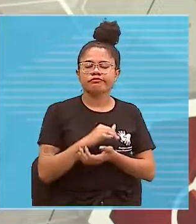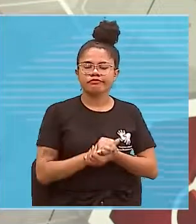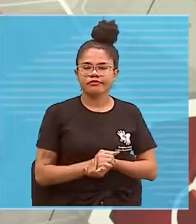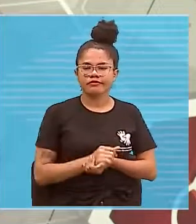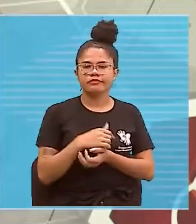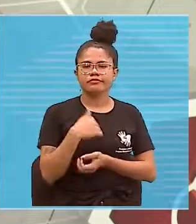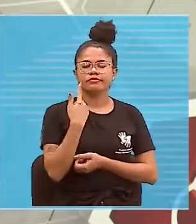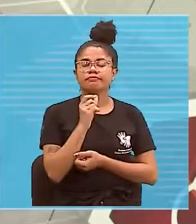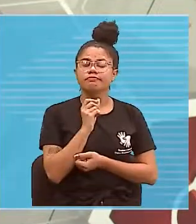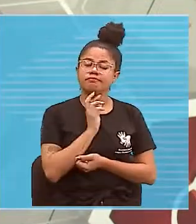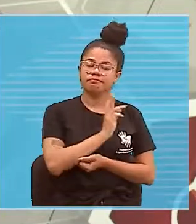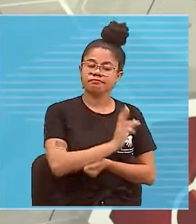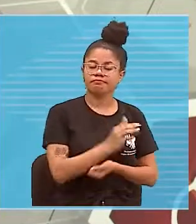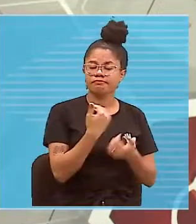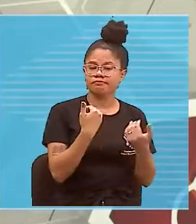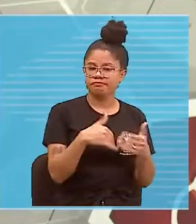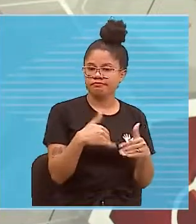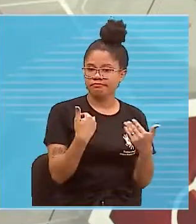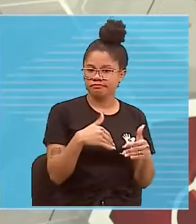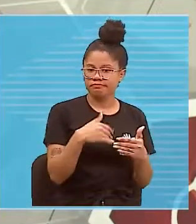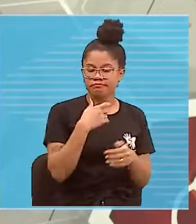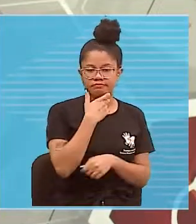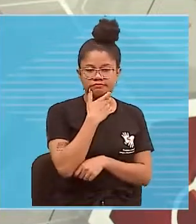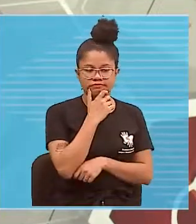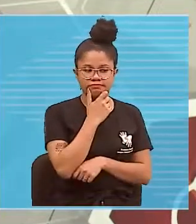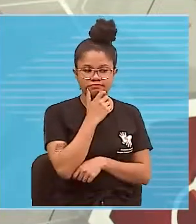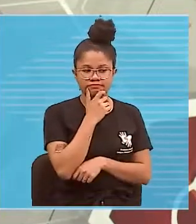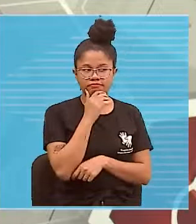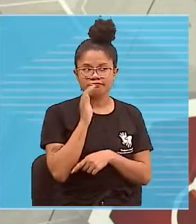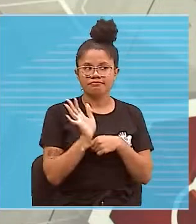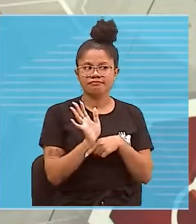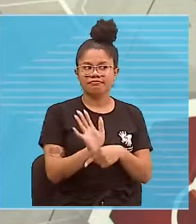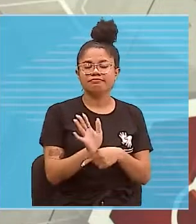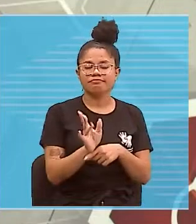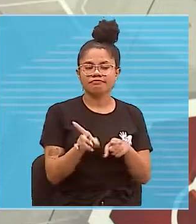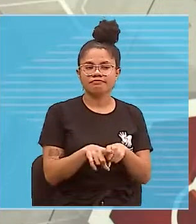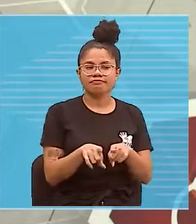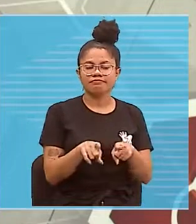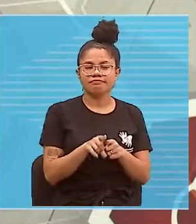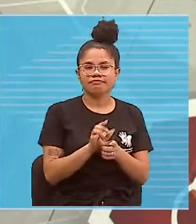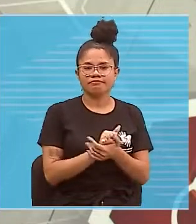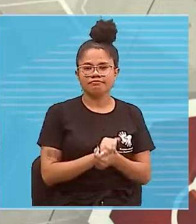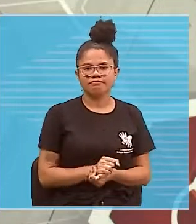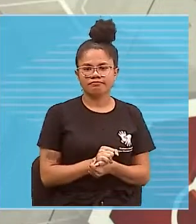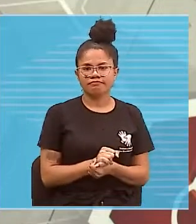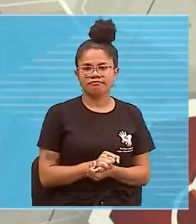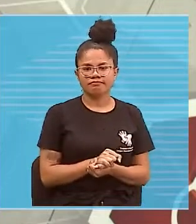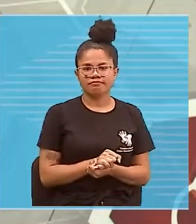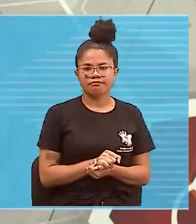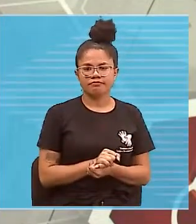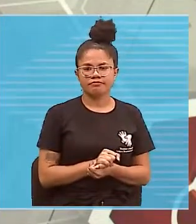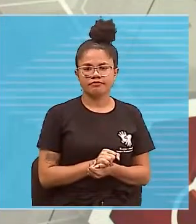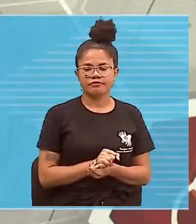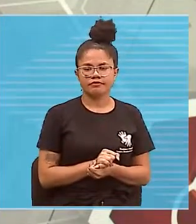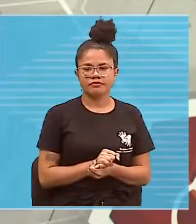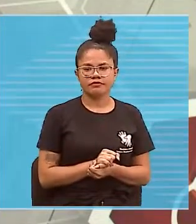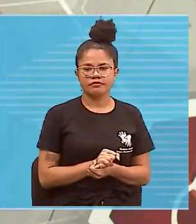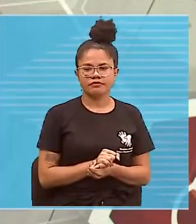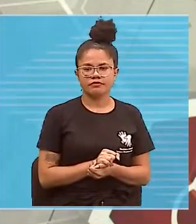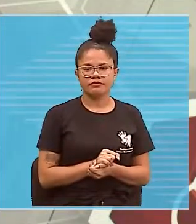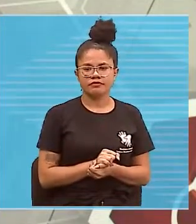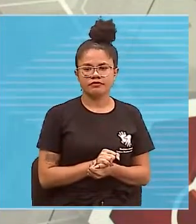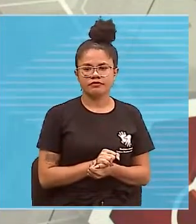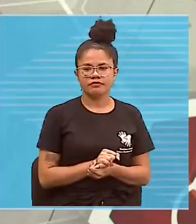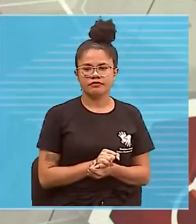habilidade de interpretar né e e serve também né não deixa de servir então